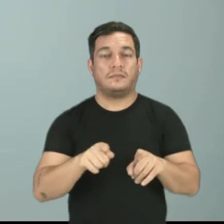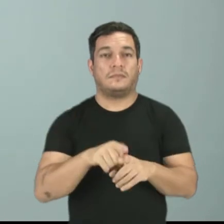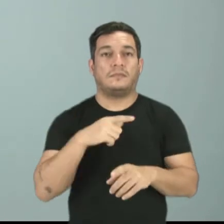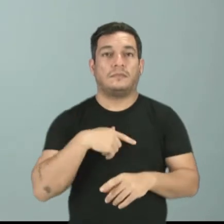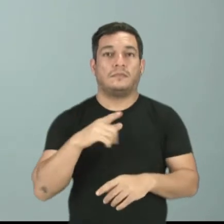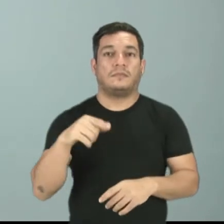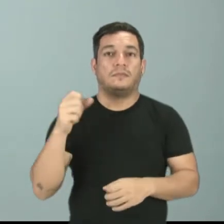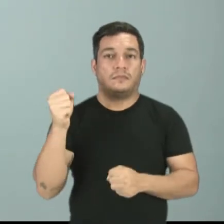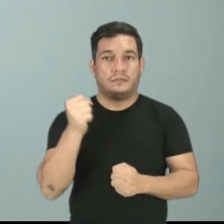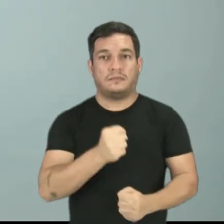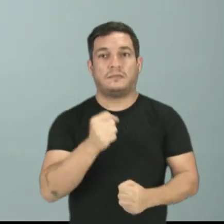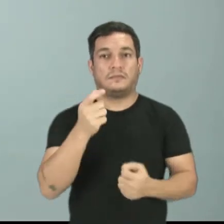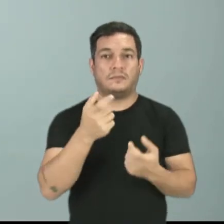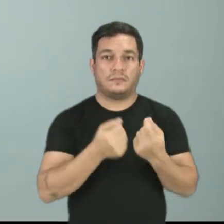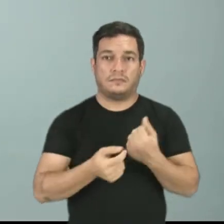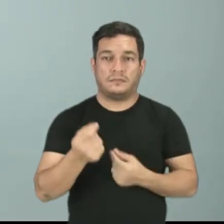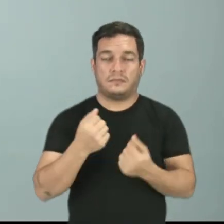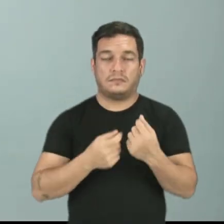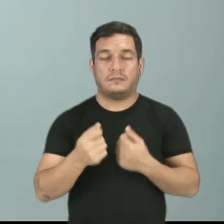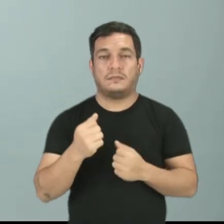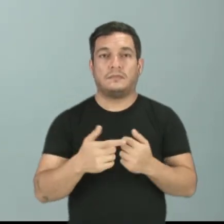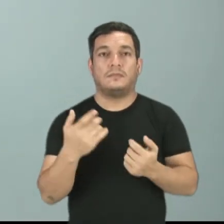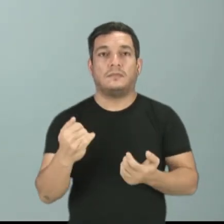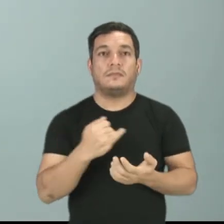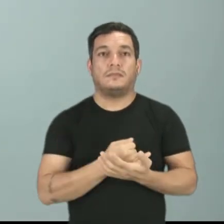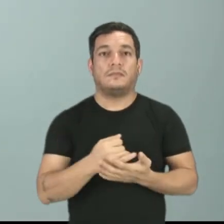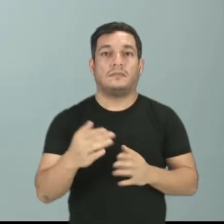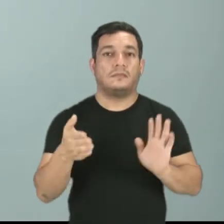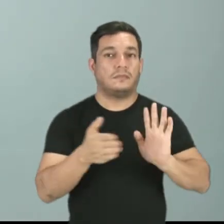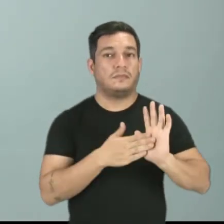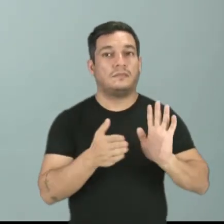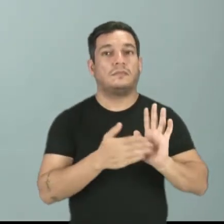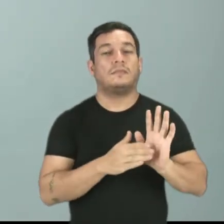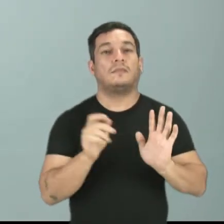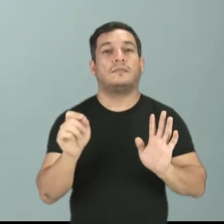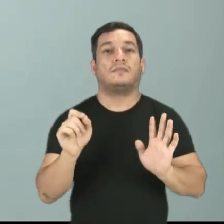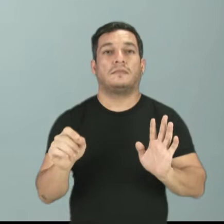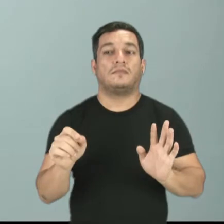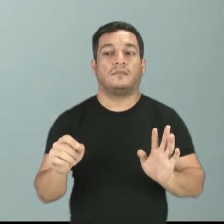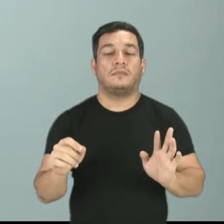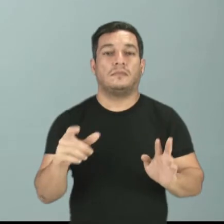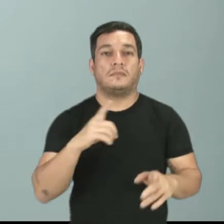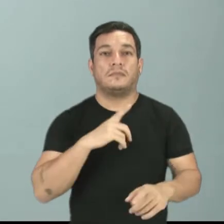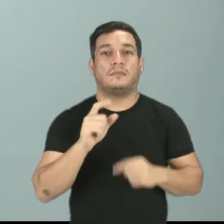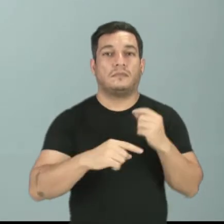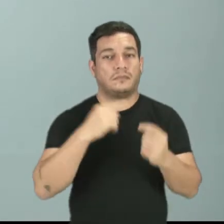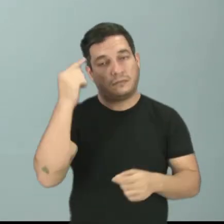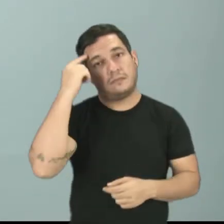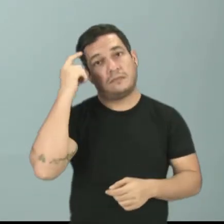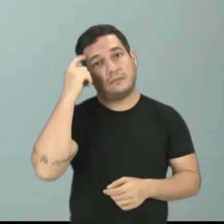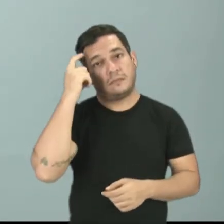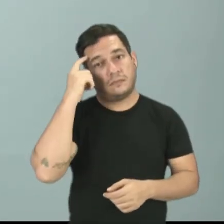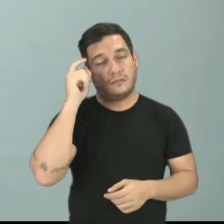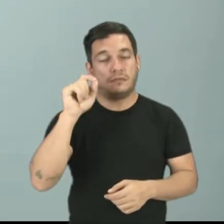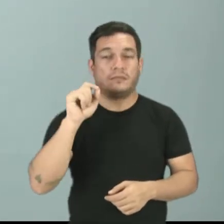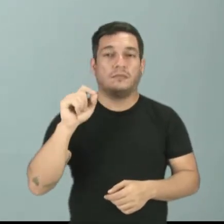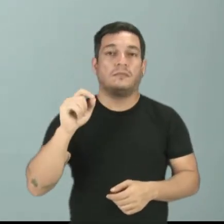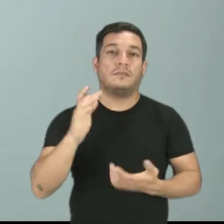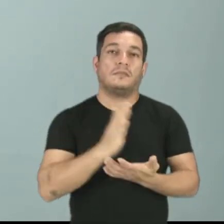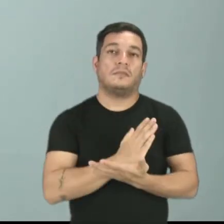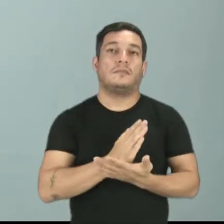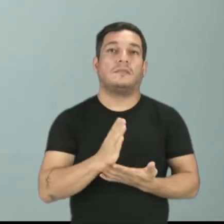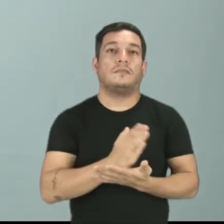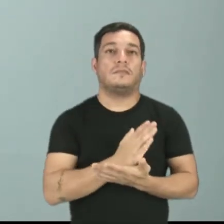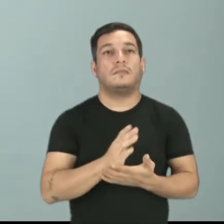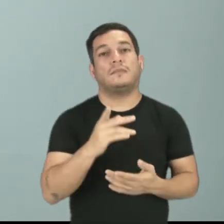poder do capitalismo. Então, em cima dessa proposta, né, houve um pensamento por parte de